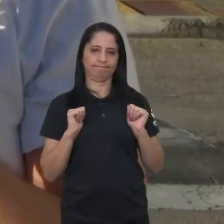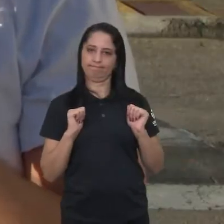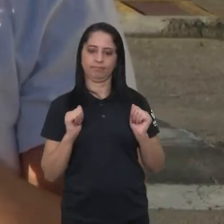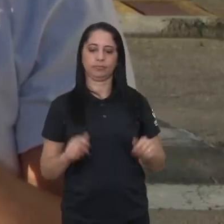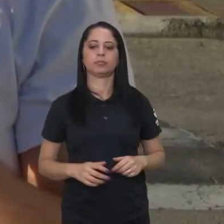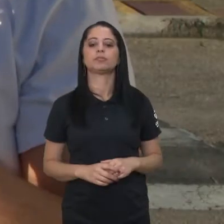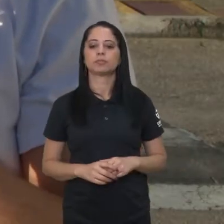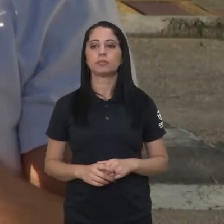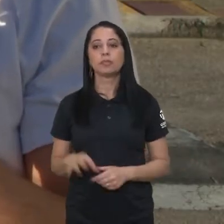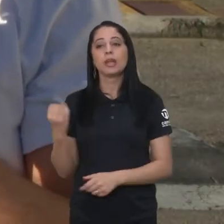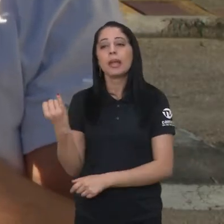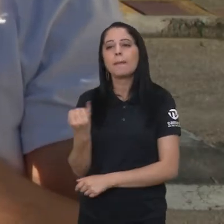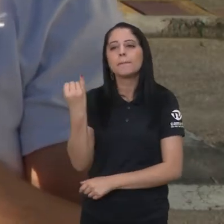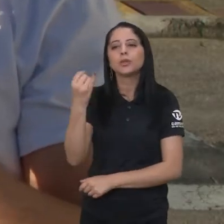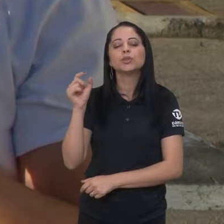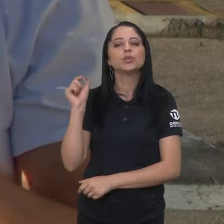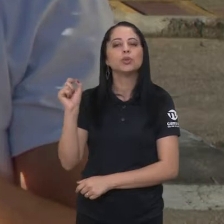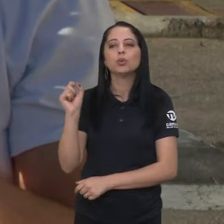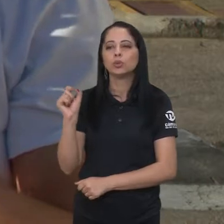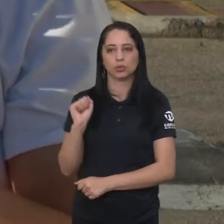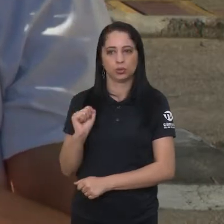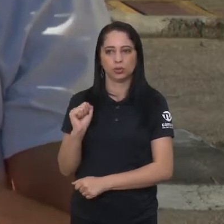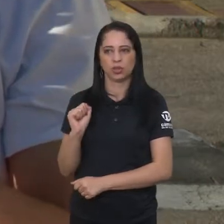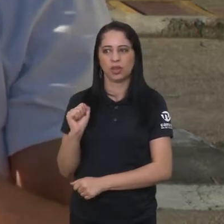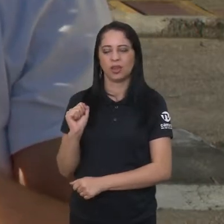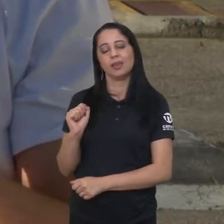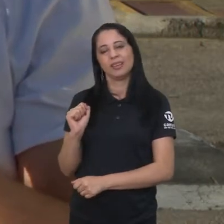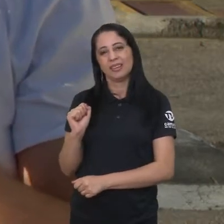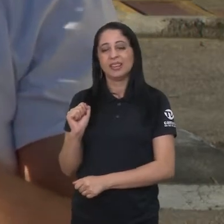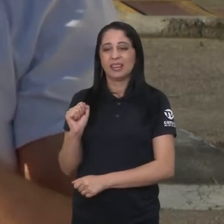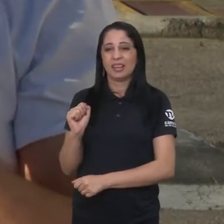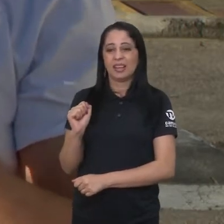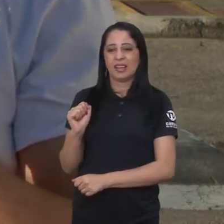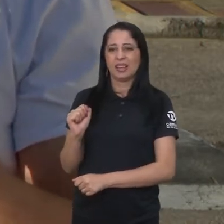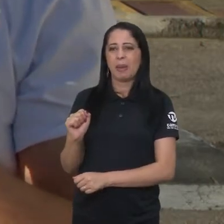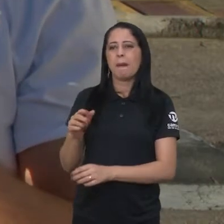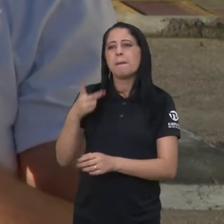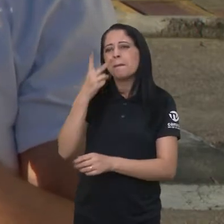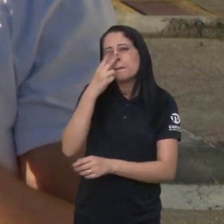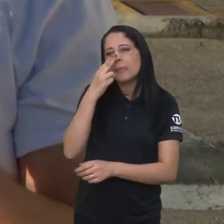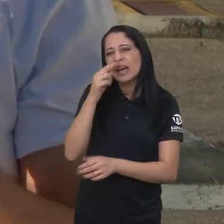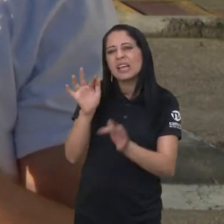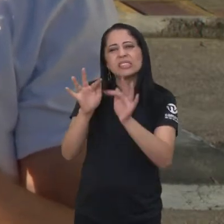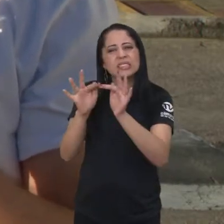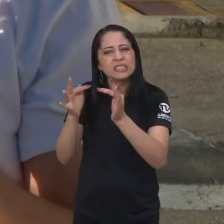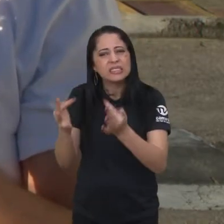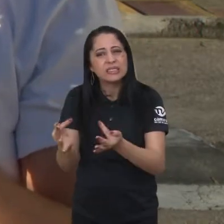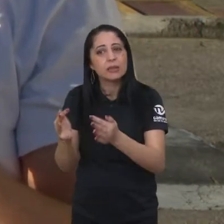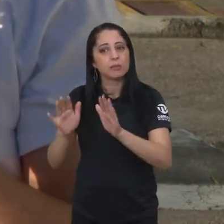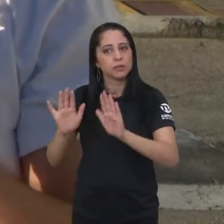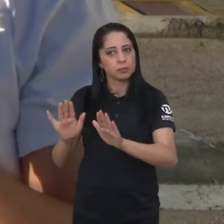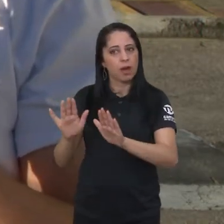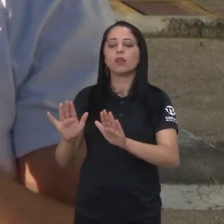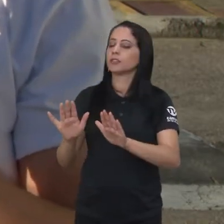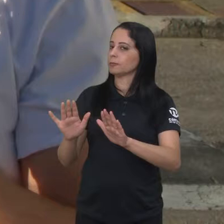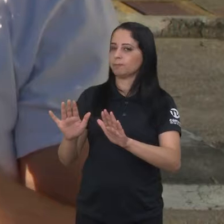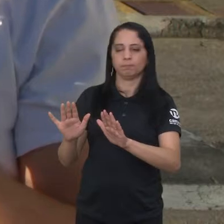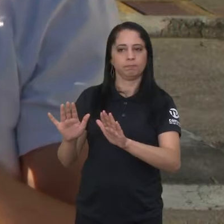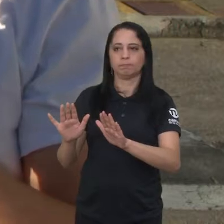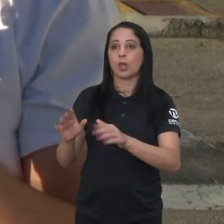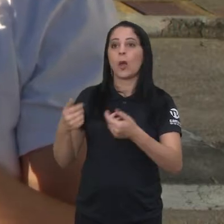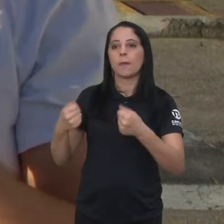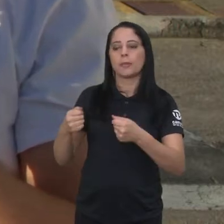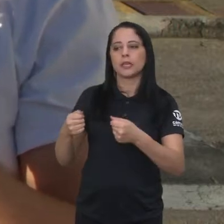importante frisar que pode parecer, um caso como esse muitas vezes pequenininho, mas se a gente não fiscalizar, se a gente